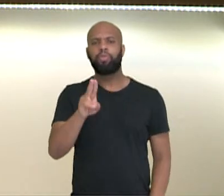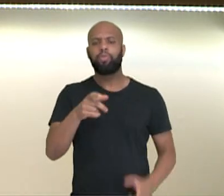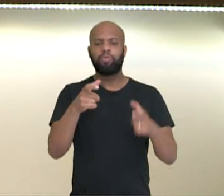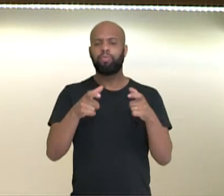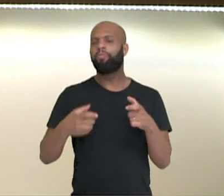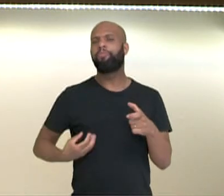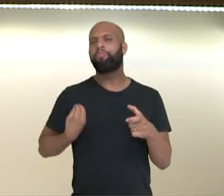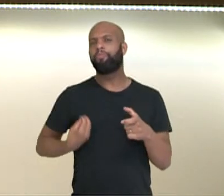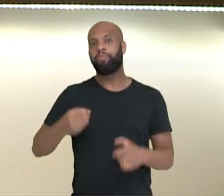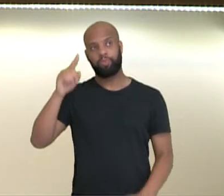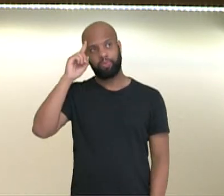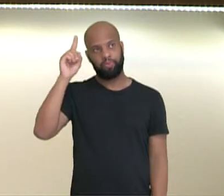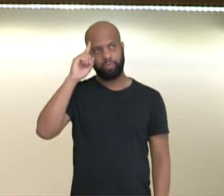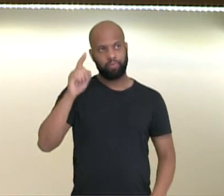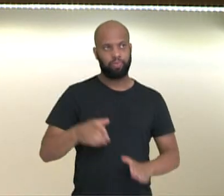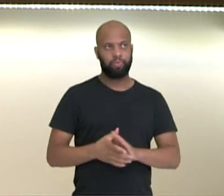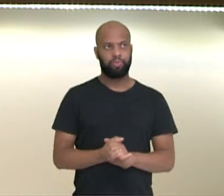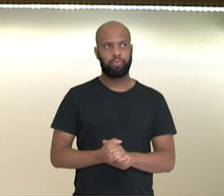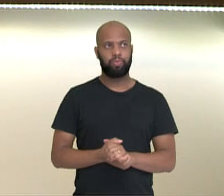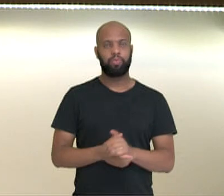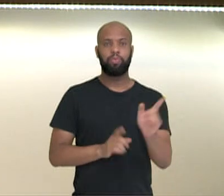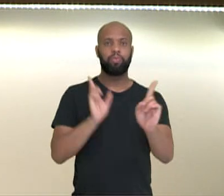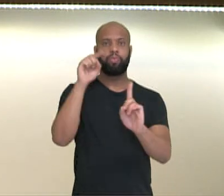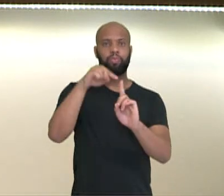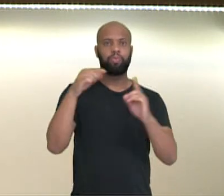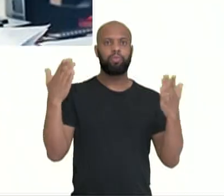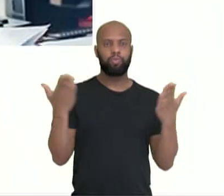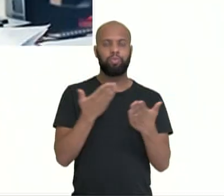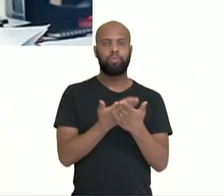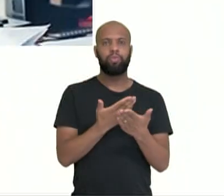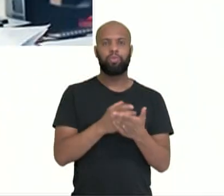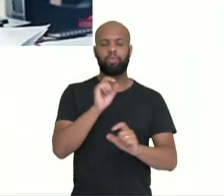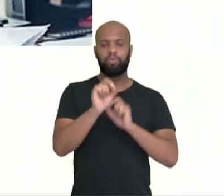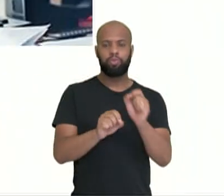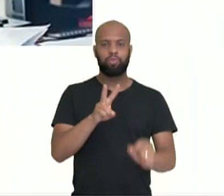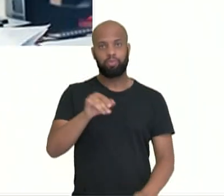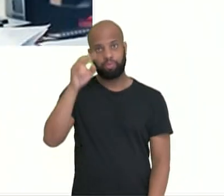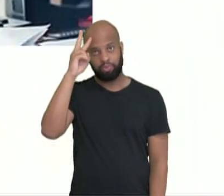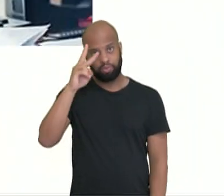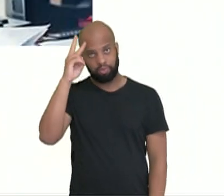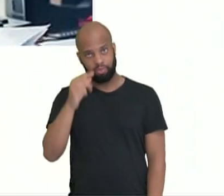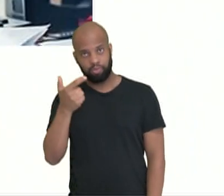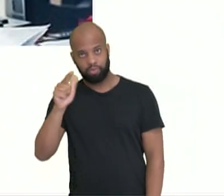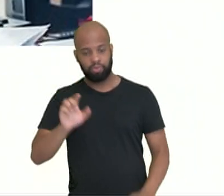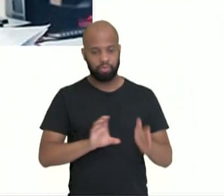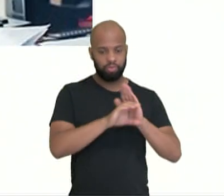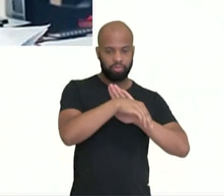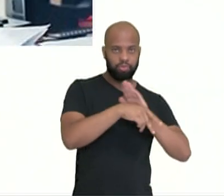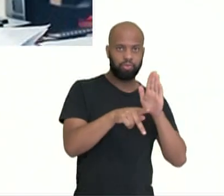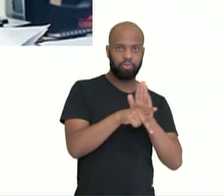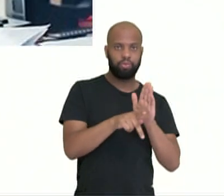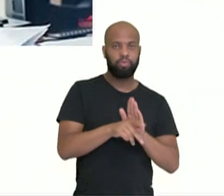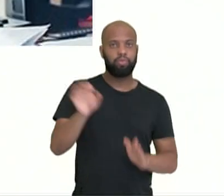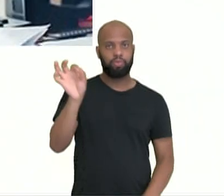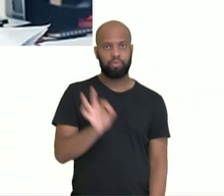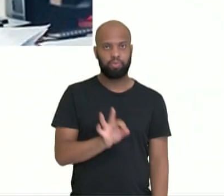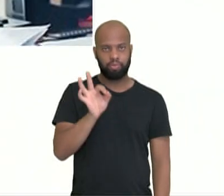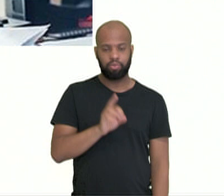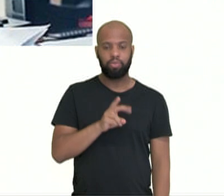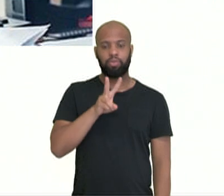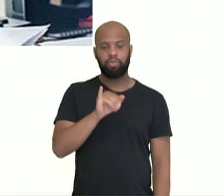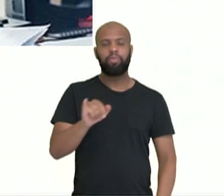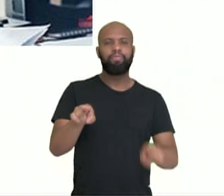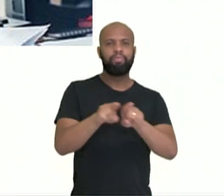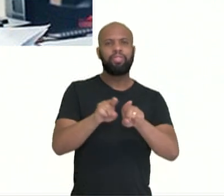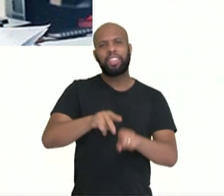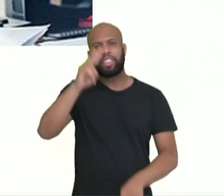porcentagem aí no nosso dia a dia. Nossos objetivos da aula são os seguintes: nós vamos relembrar o conceito de porcentagem, nós vamos relembrar os diferentes